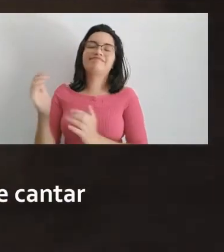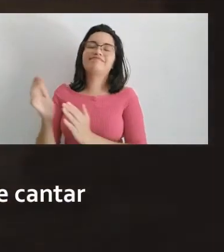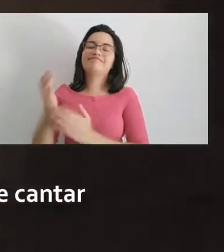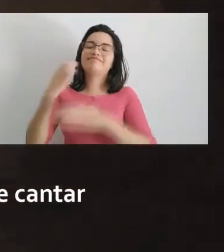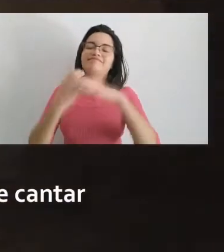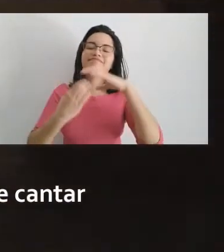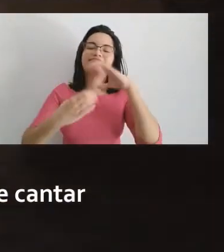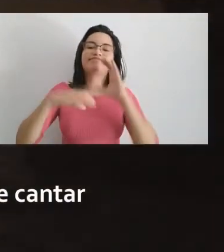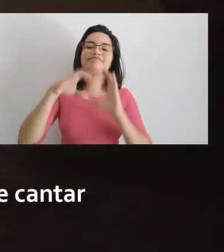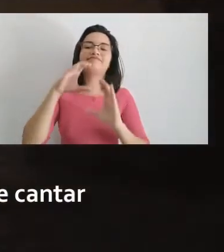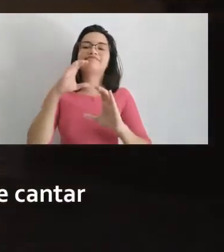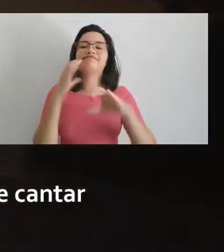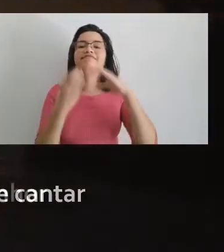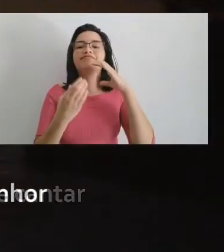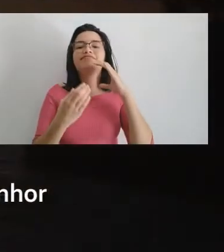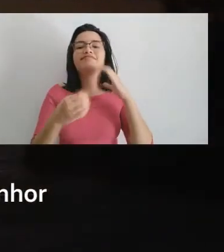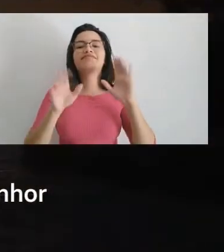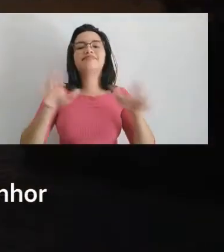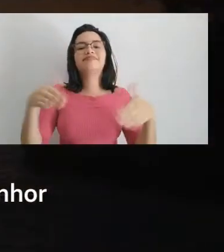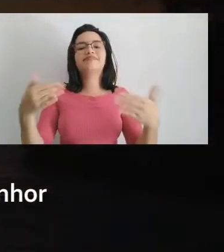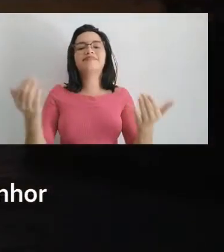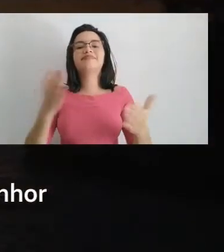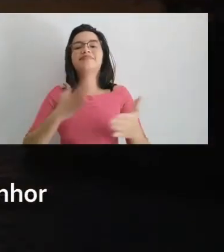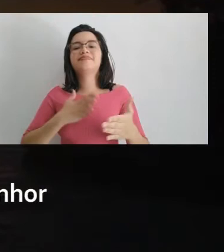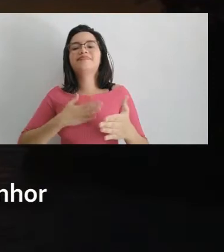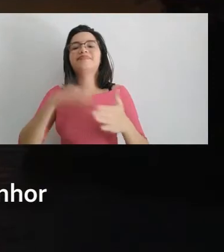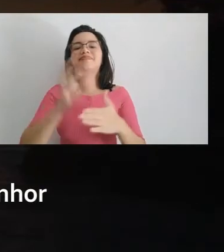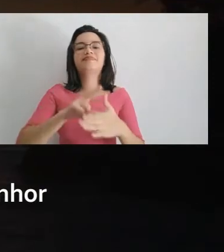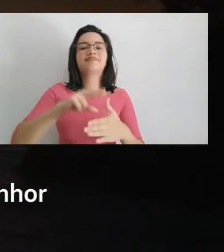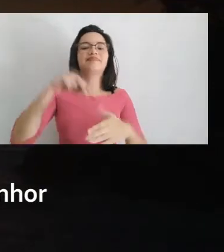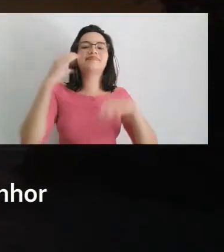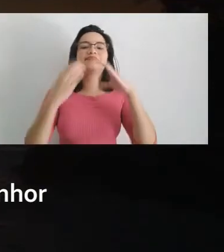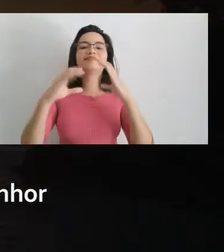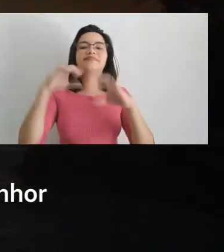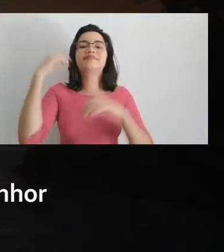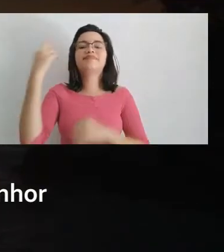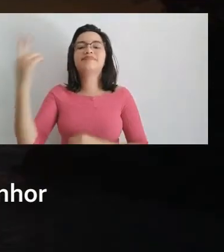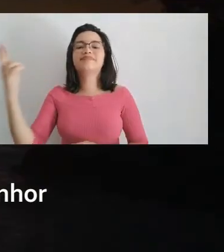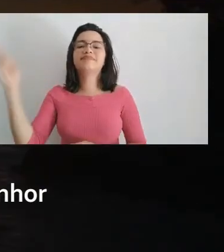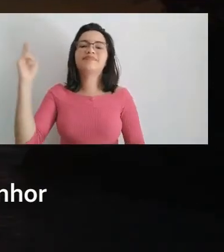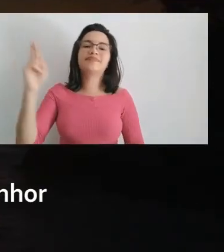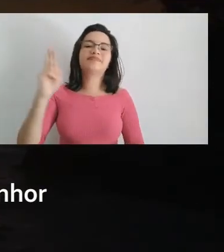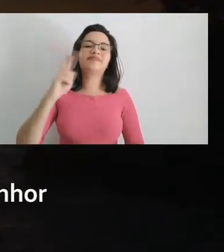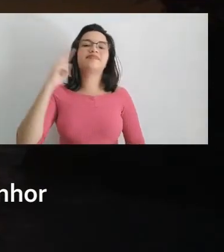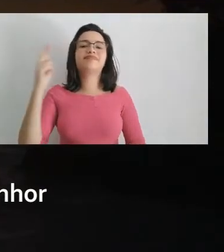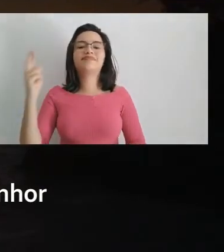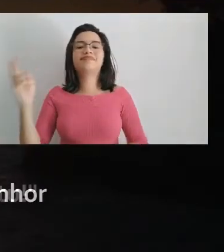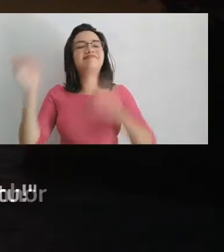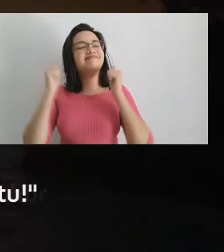te cantar. Então minha alma canta-te,